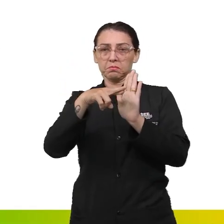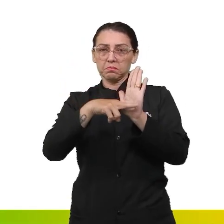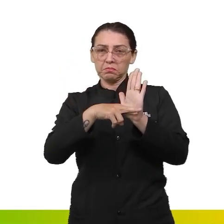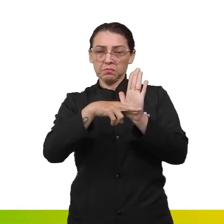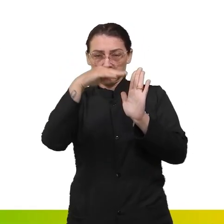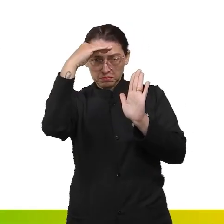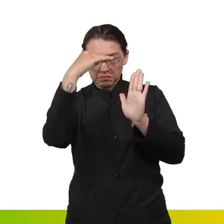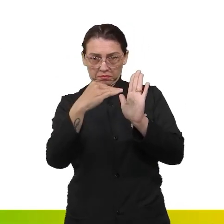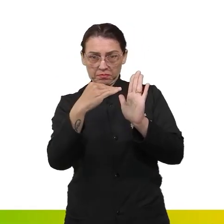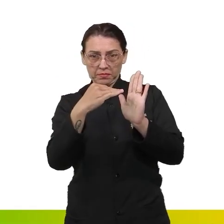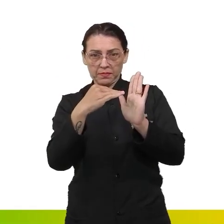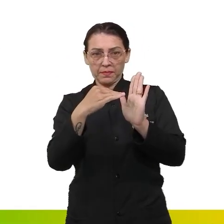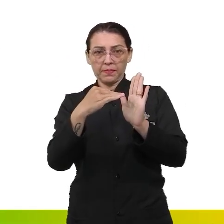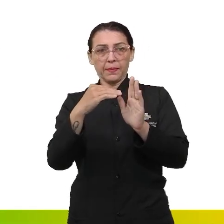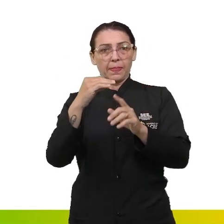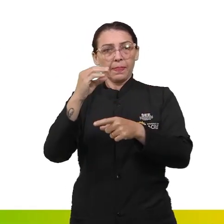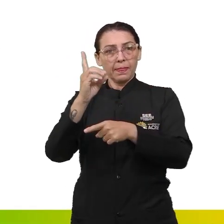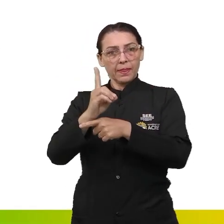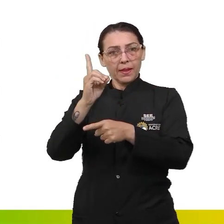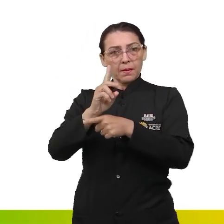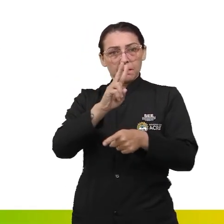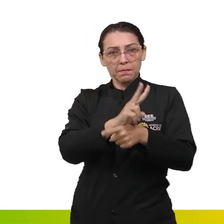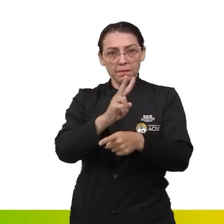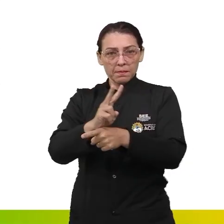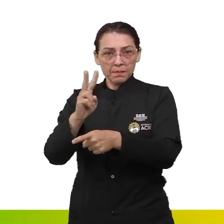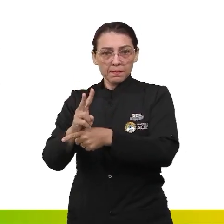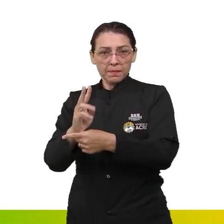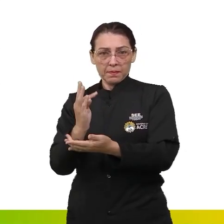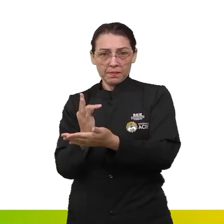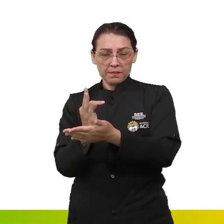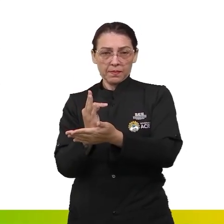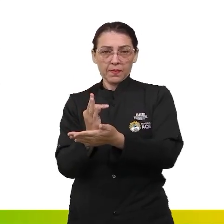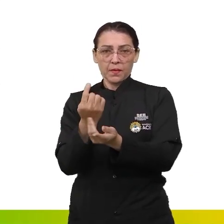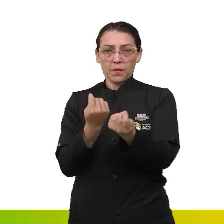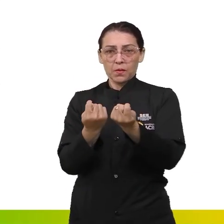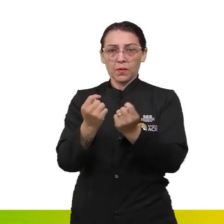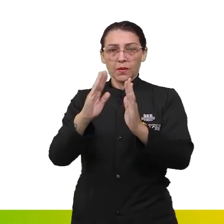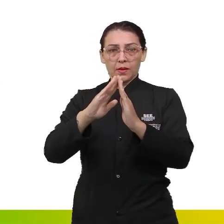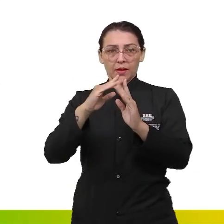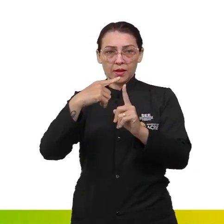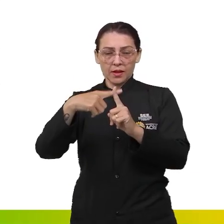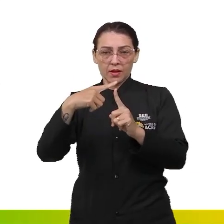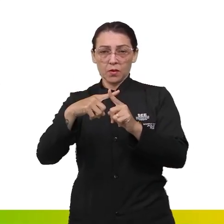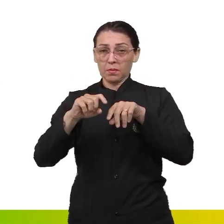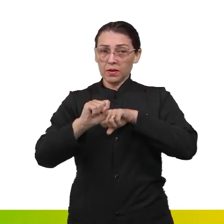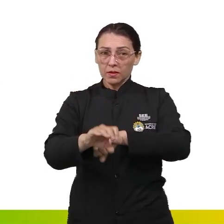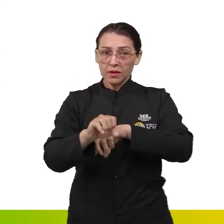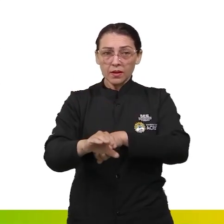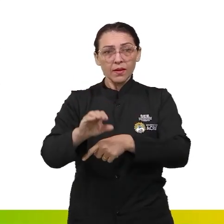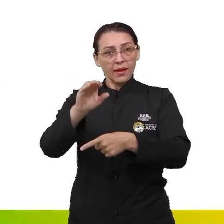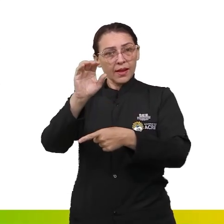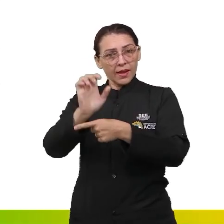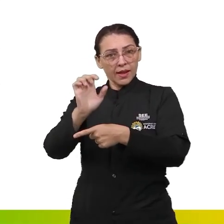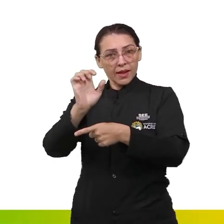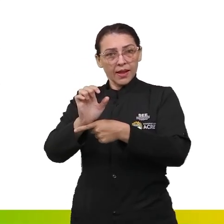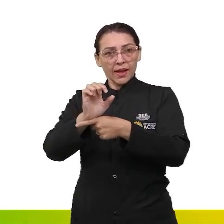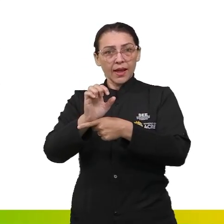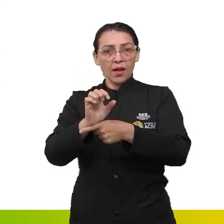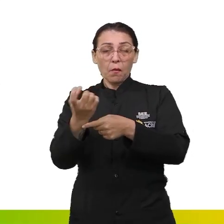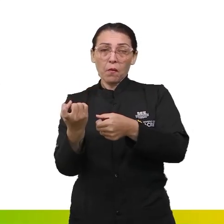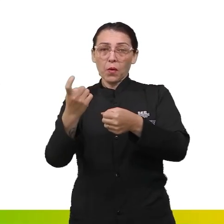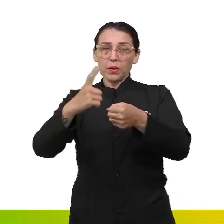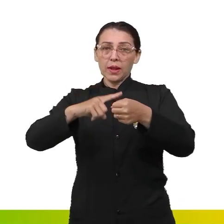D, preservar a visão teocêntrica e o controle da igreja sobre a educação. Letra